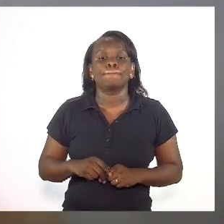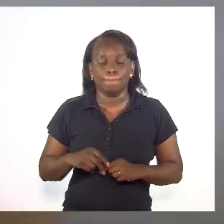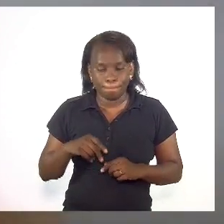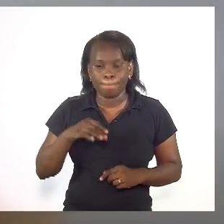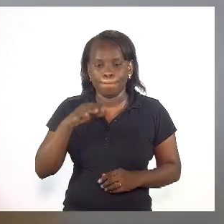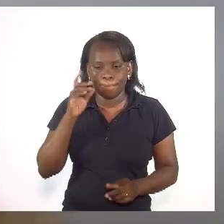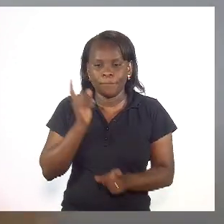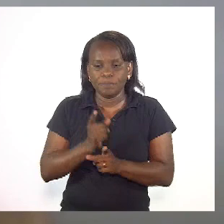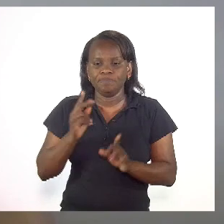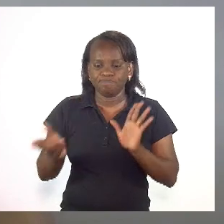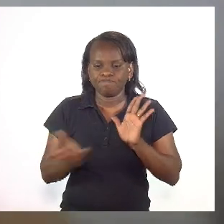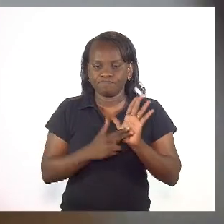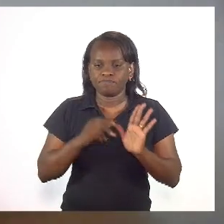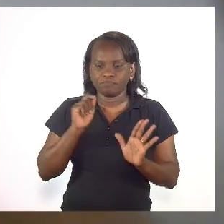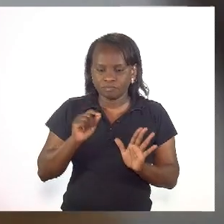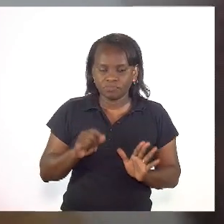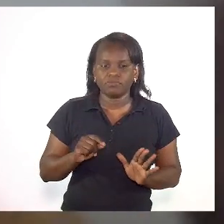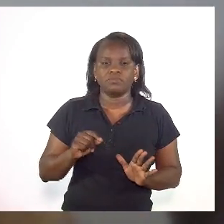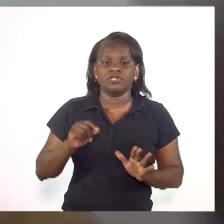reconhece